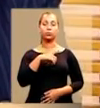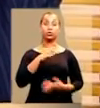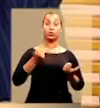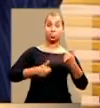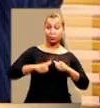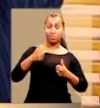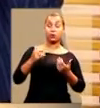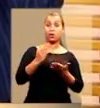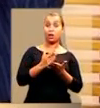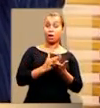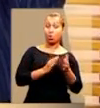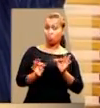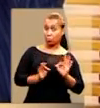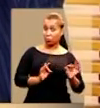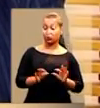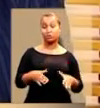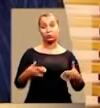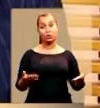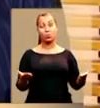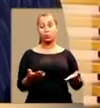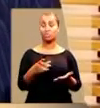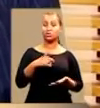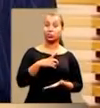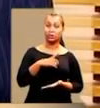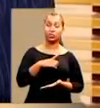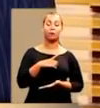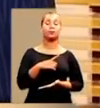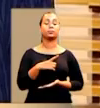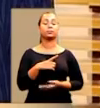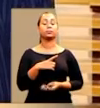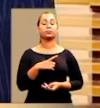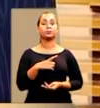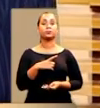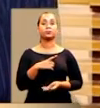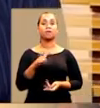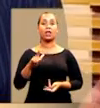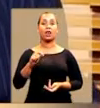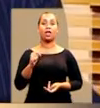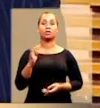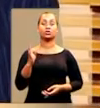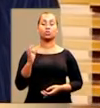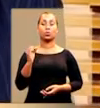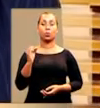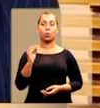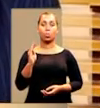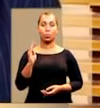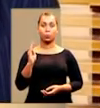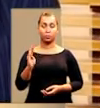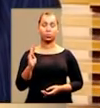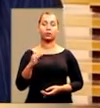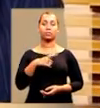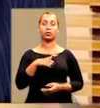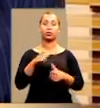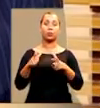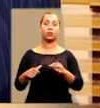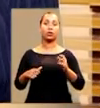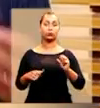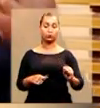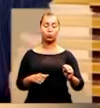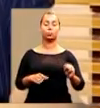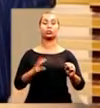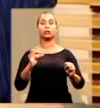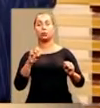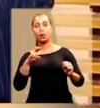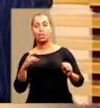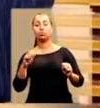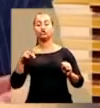hora de avaliar o projeto. Então, hoje você encontra, por exemplo, hoje estava vendo hoje de manhã, né? A Natcombi lá do Samuel. Ela vai estar em 8 lugares. Vai estar